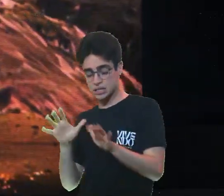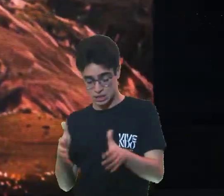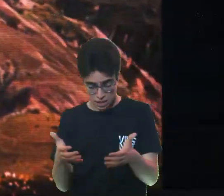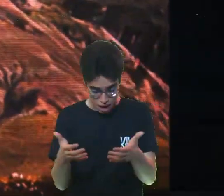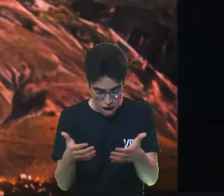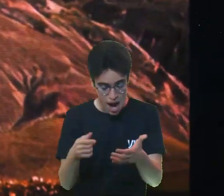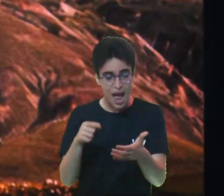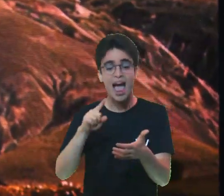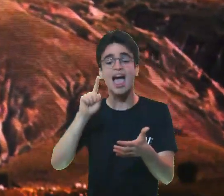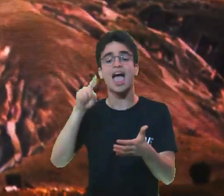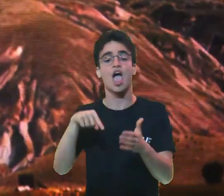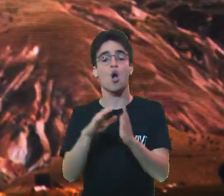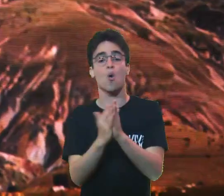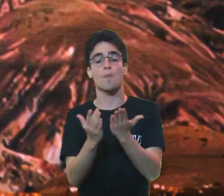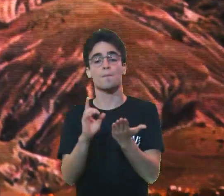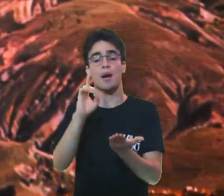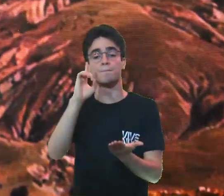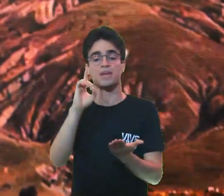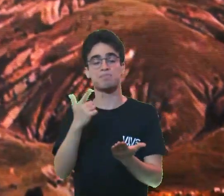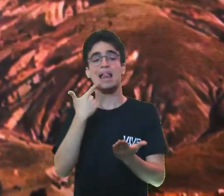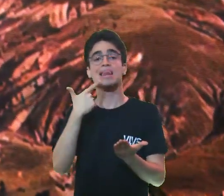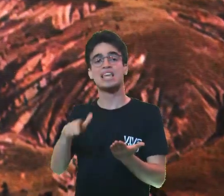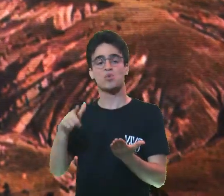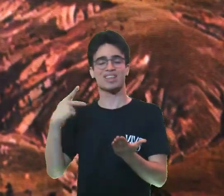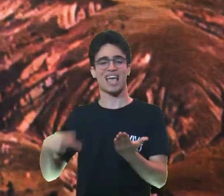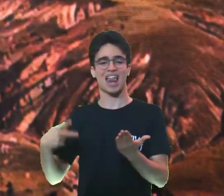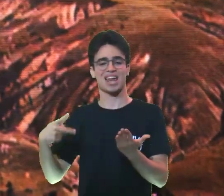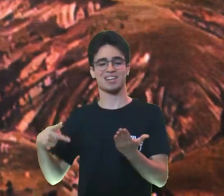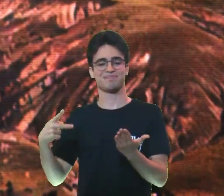uma Bíblia na língua dela.